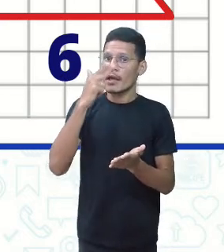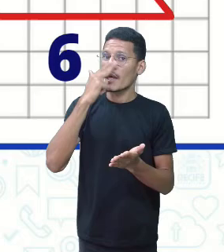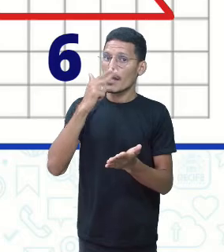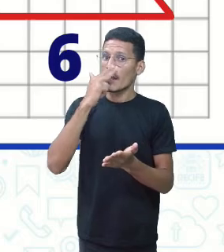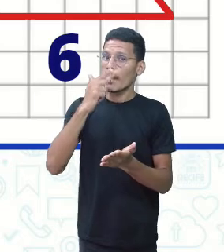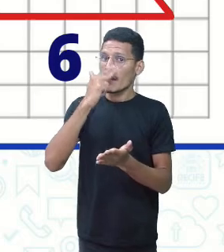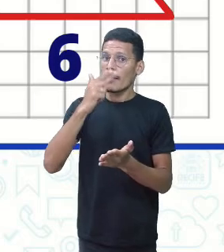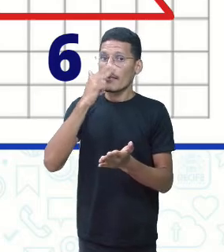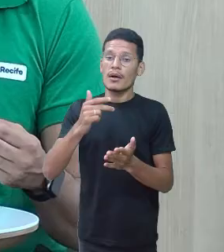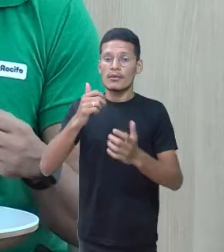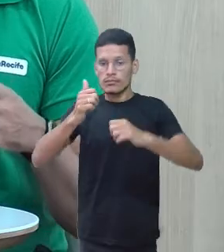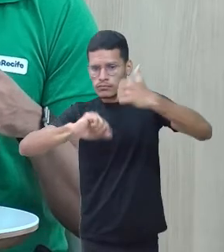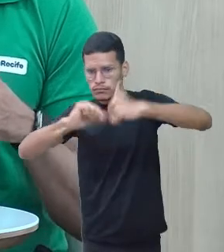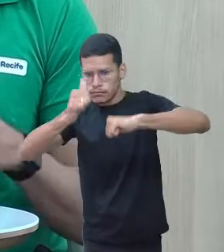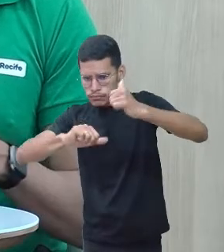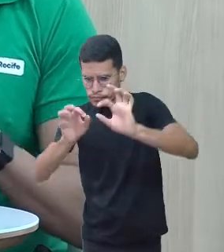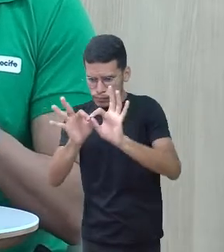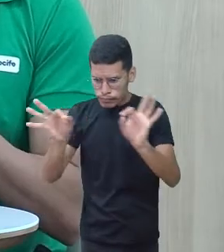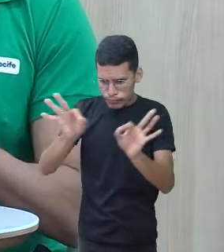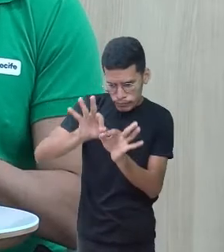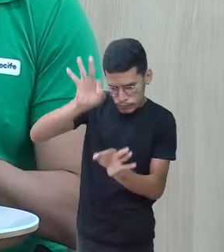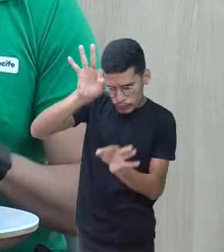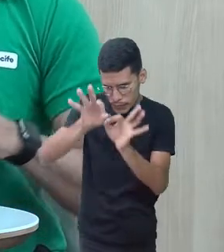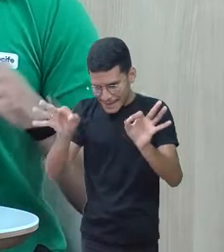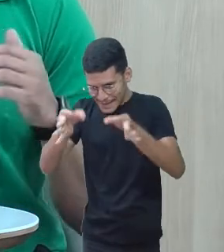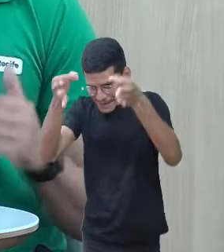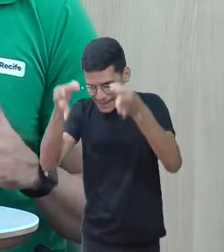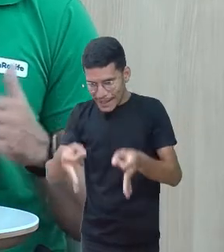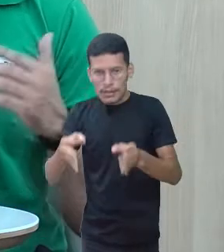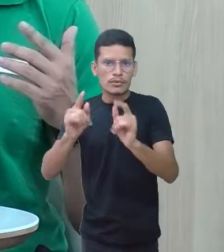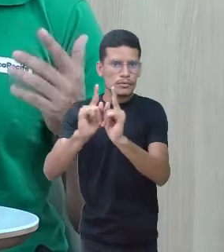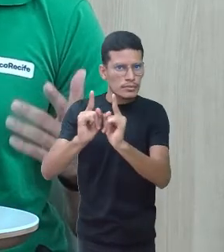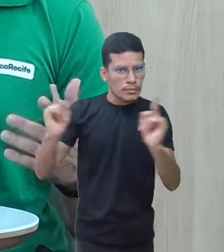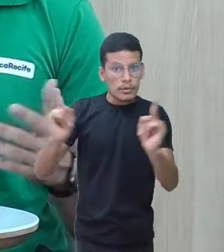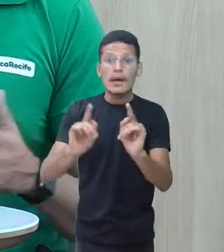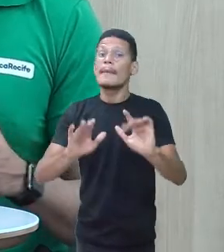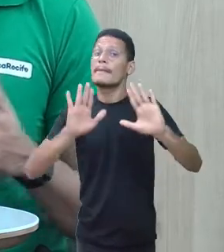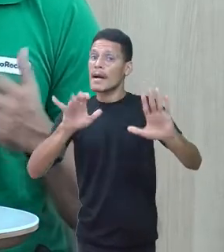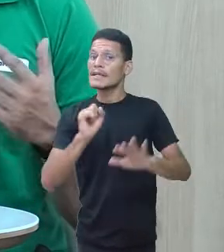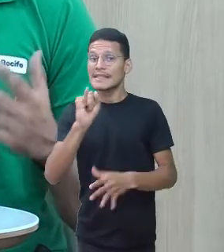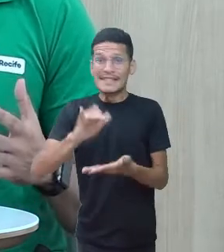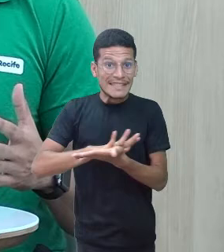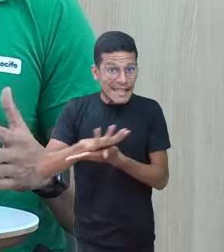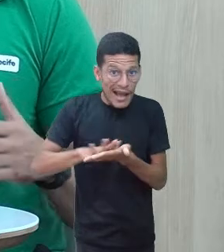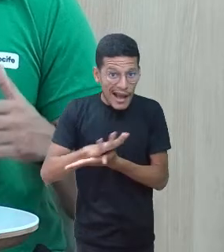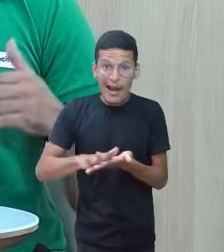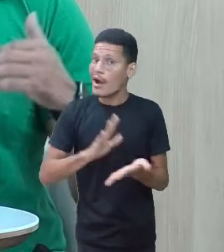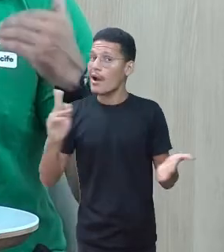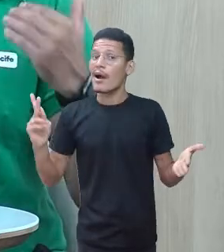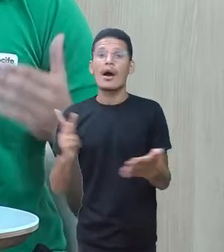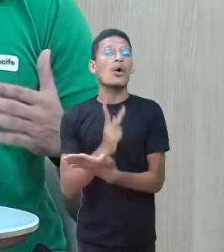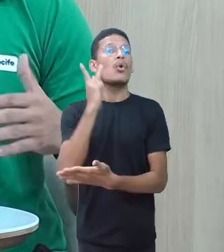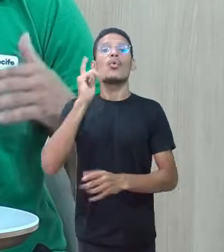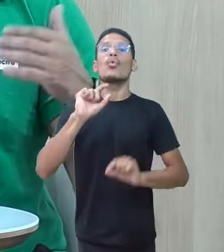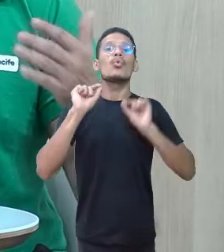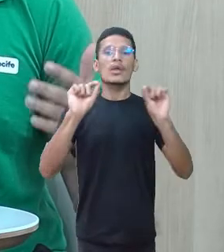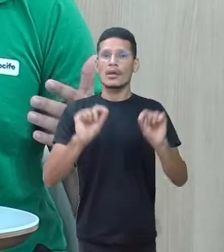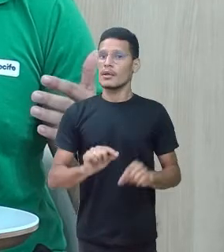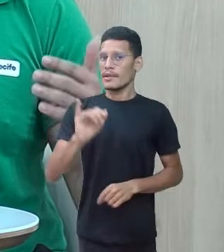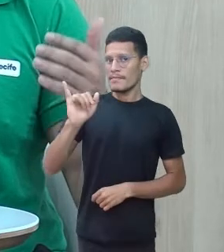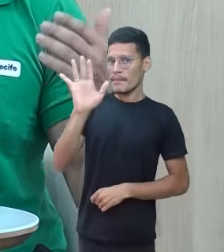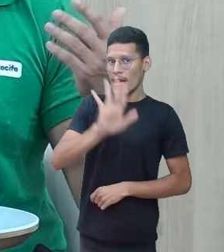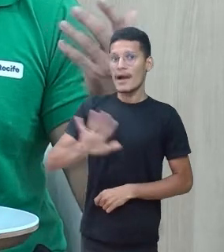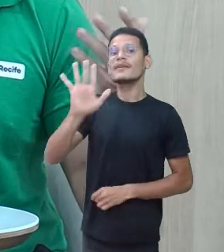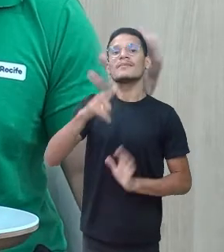ele continue aumentando na mesma proporção. Se a gente não fizer isso, vai acontecer igualzinho àquela